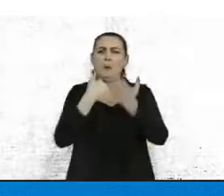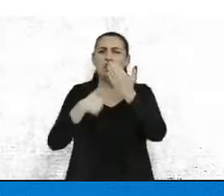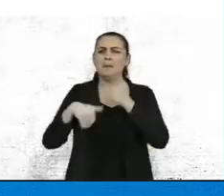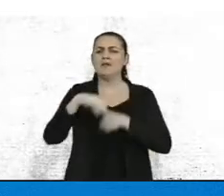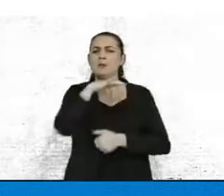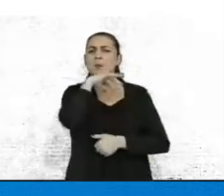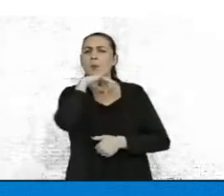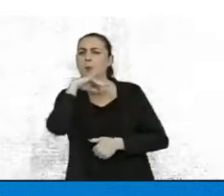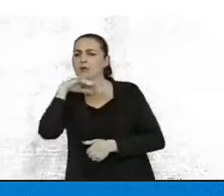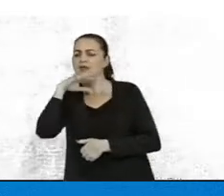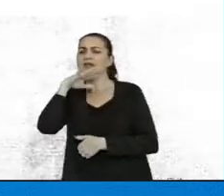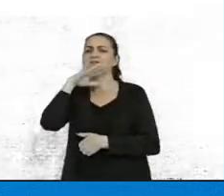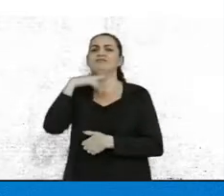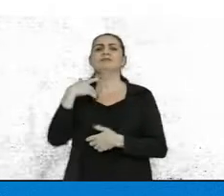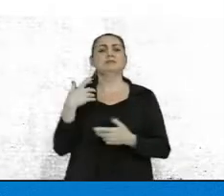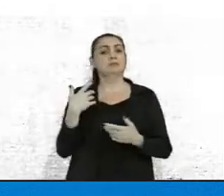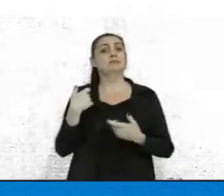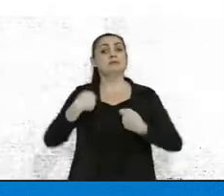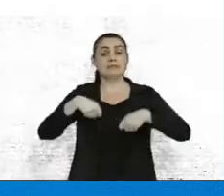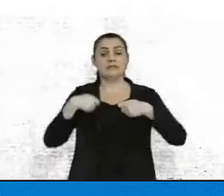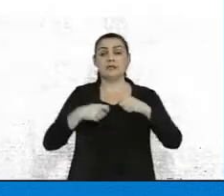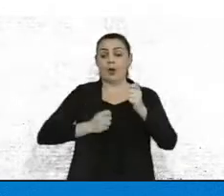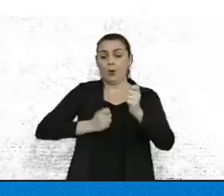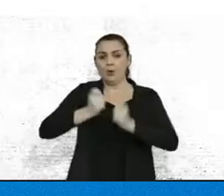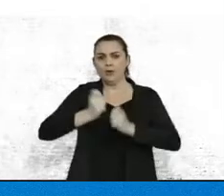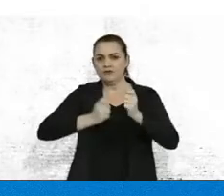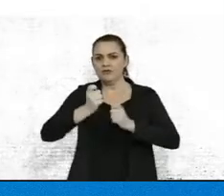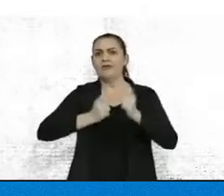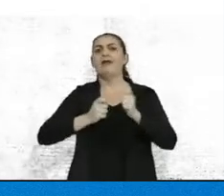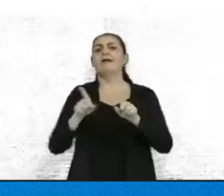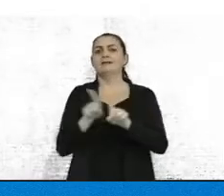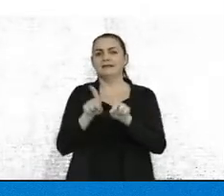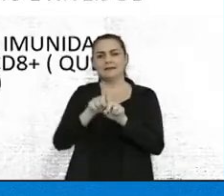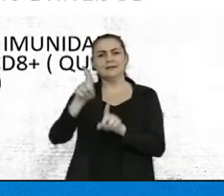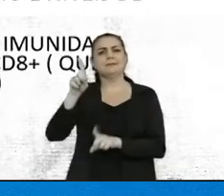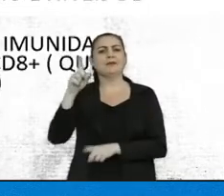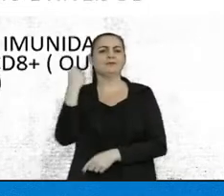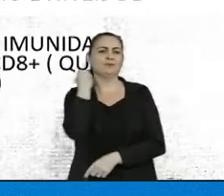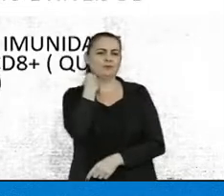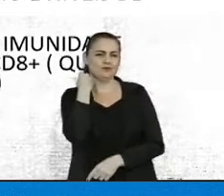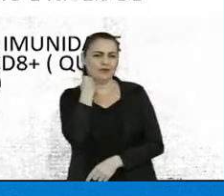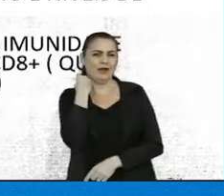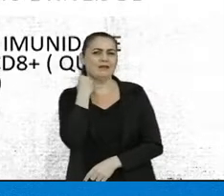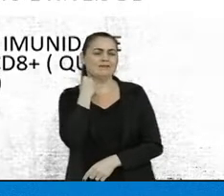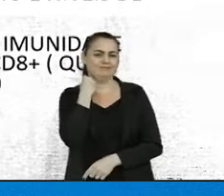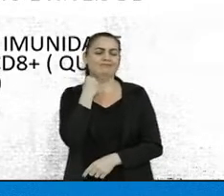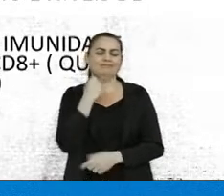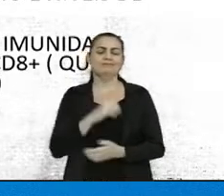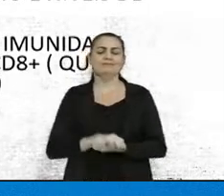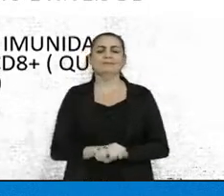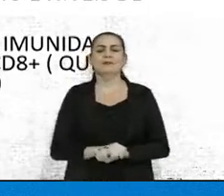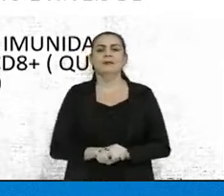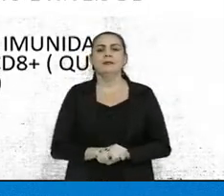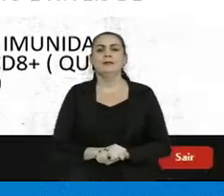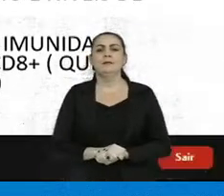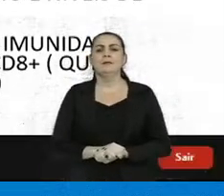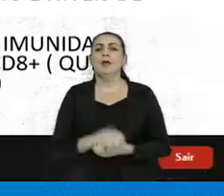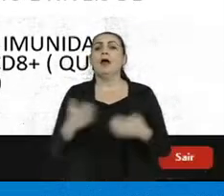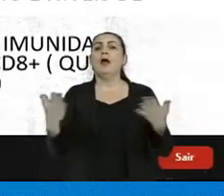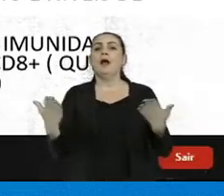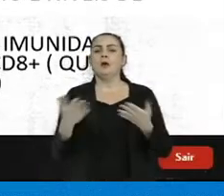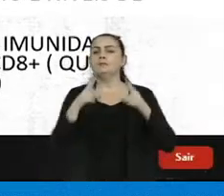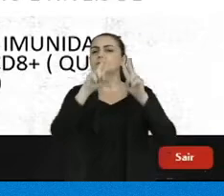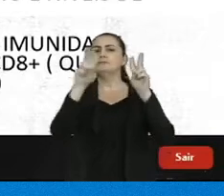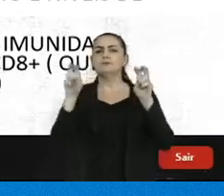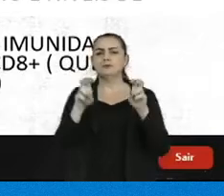a gerenciar o estresse, que é um grande gatilho de doenças autoimunes, tá? Vamos falar um pouquinho de vitamina D, né? A vitamina D,